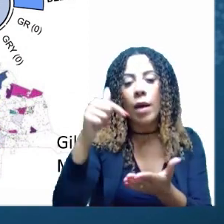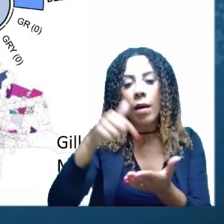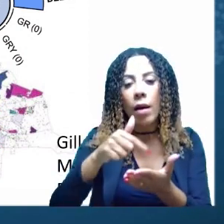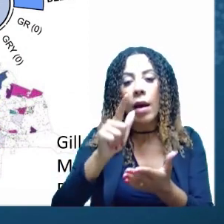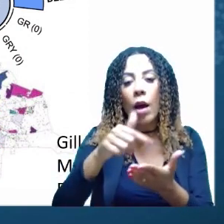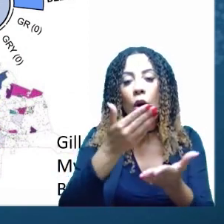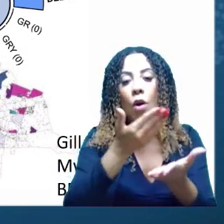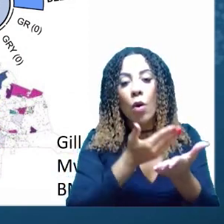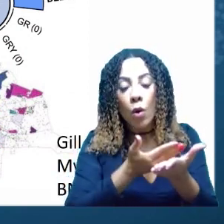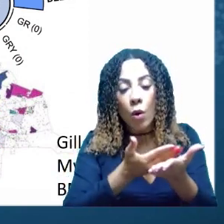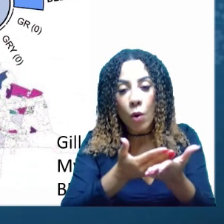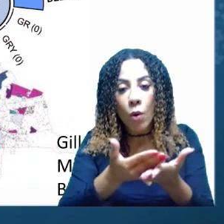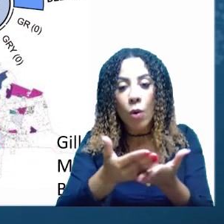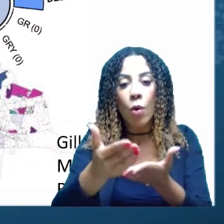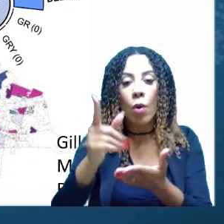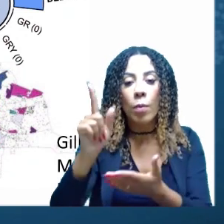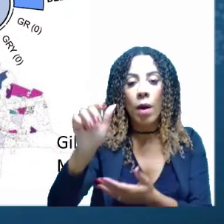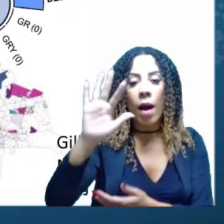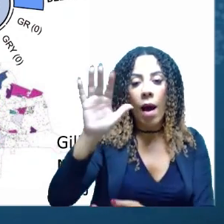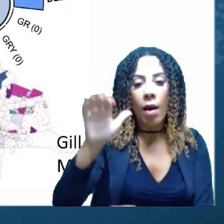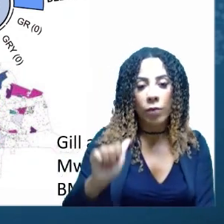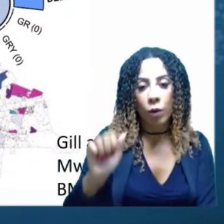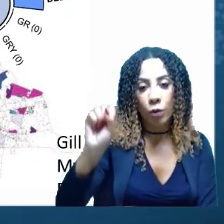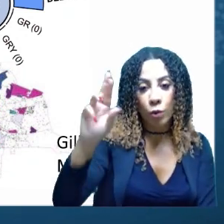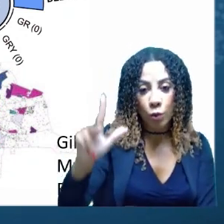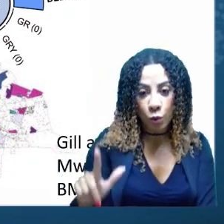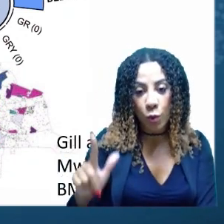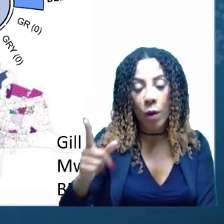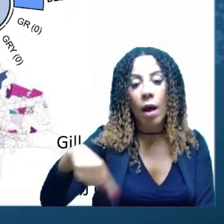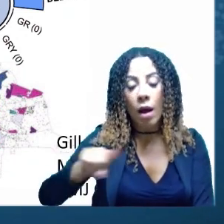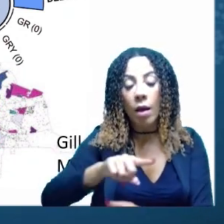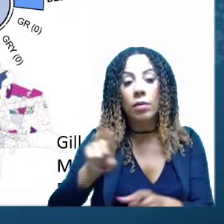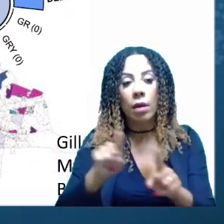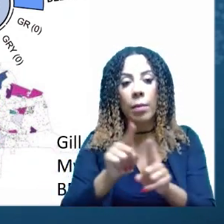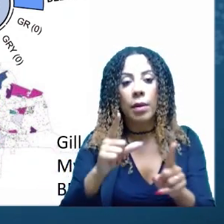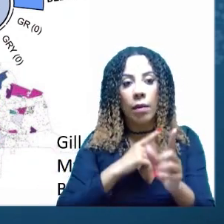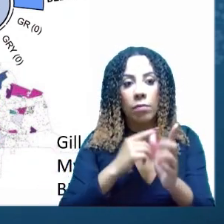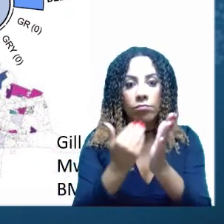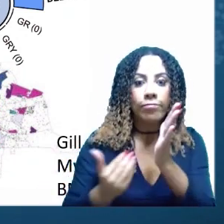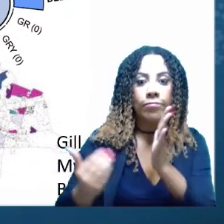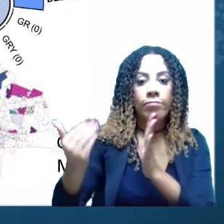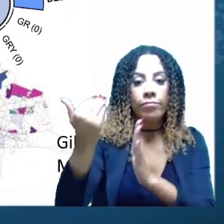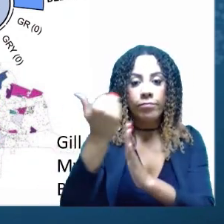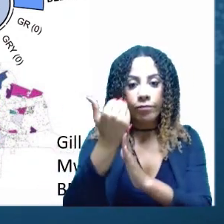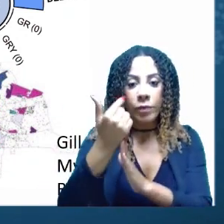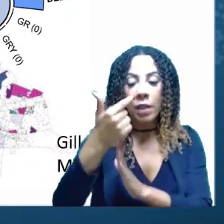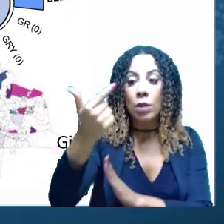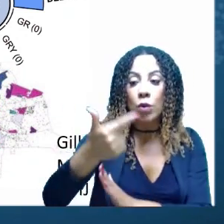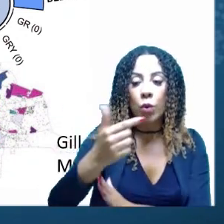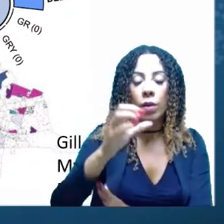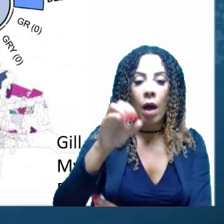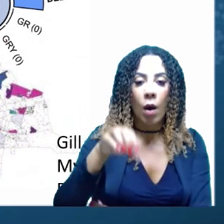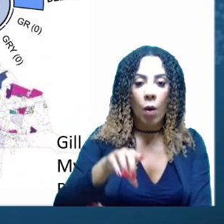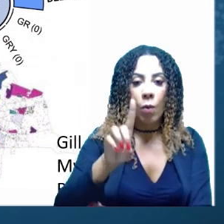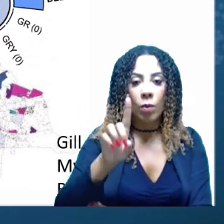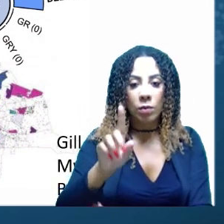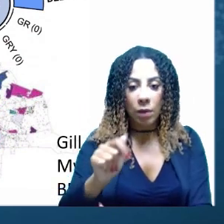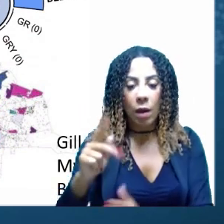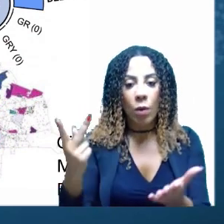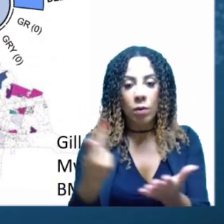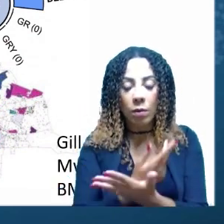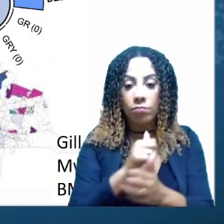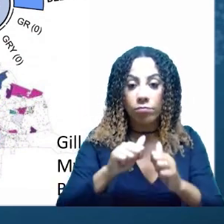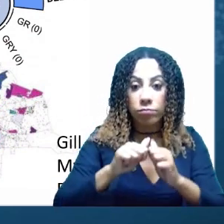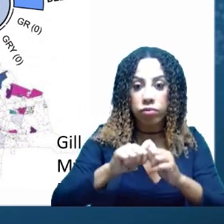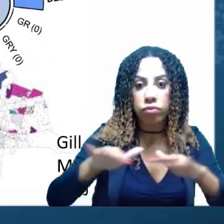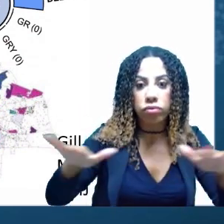passando a começar na África do Sul. Então, a gente também tem o pico da epidemia da segunda onda, que a gente tinha um alto número